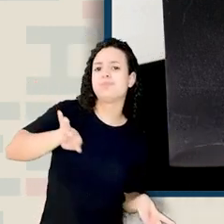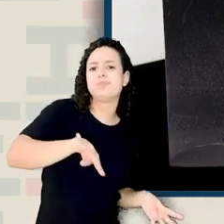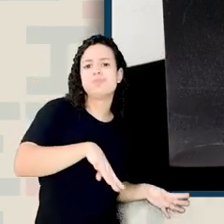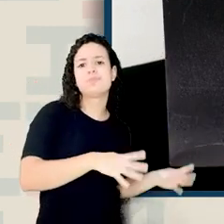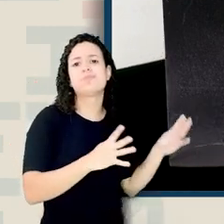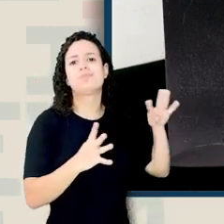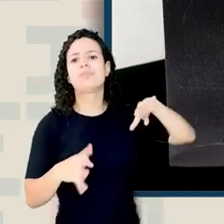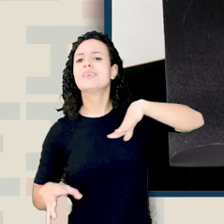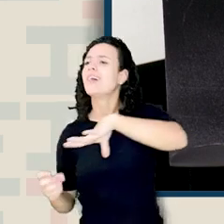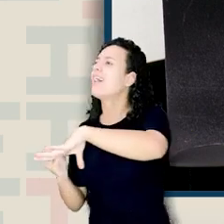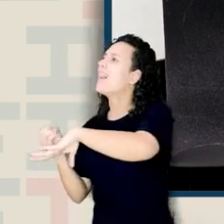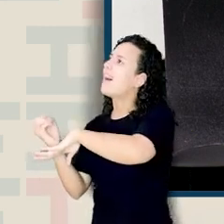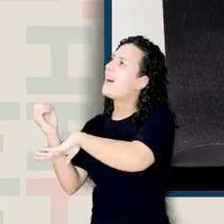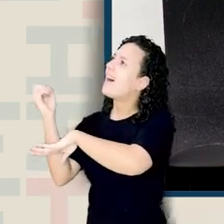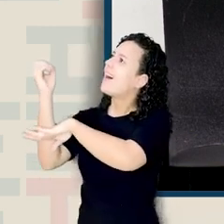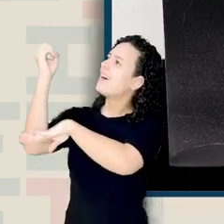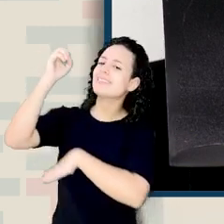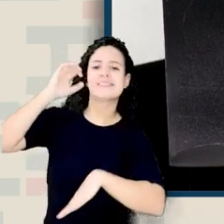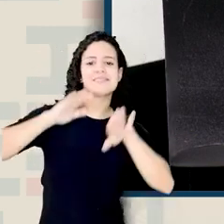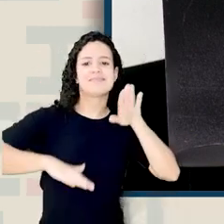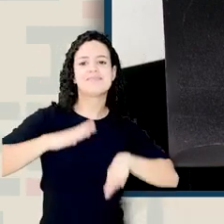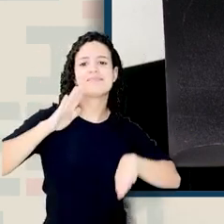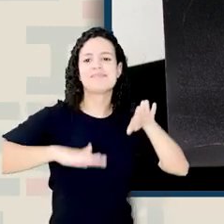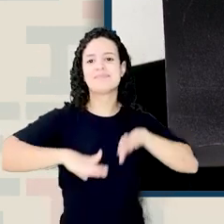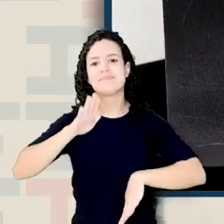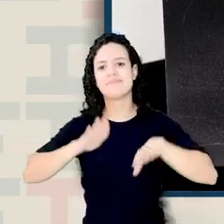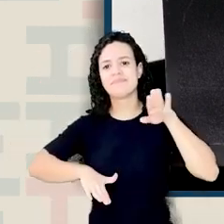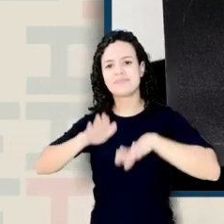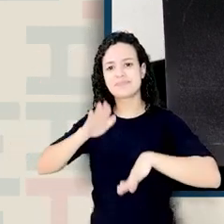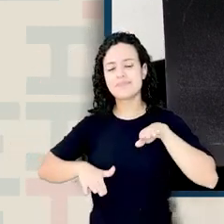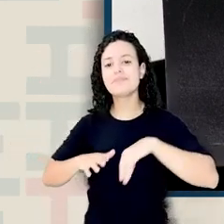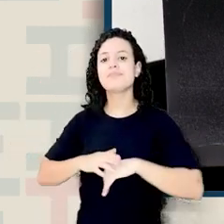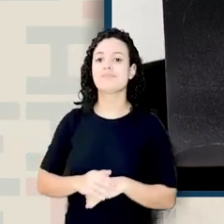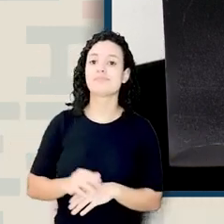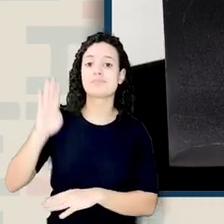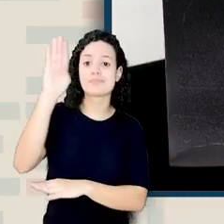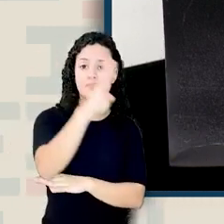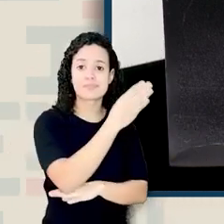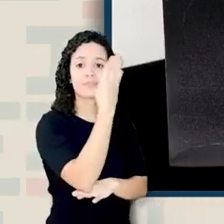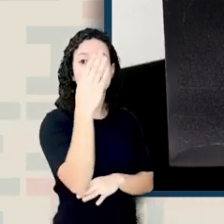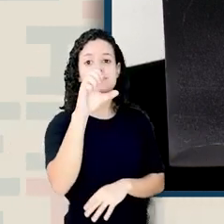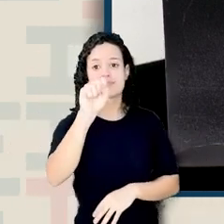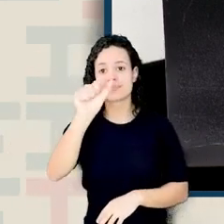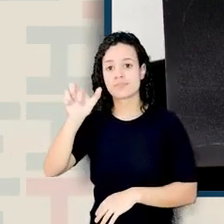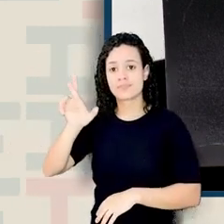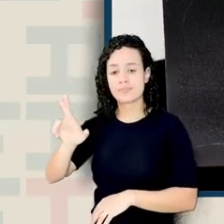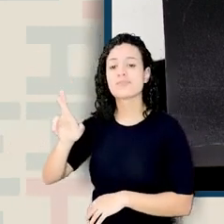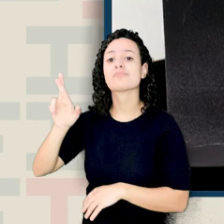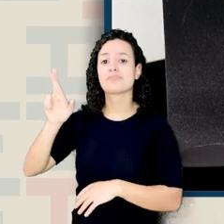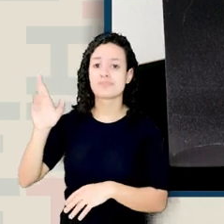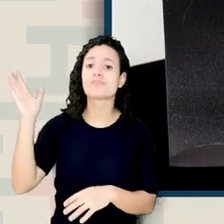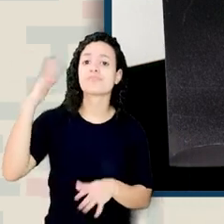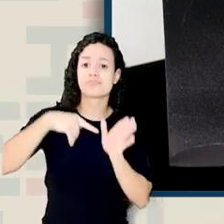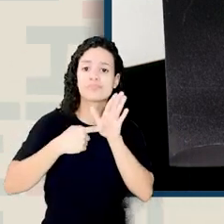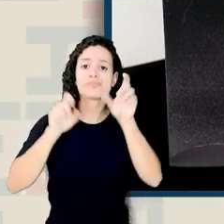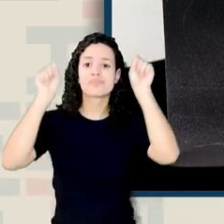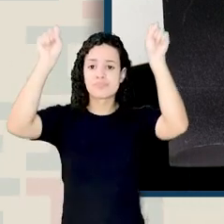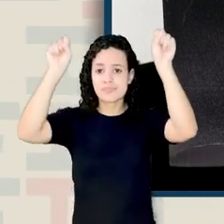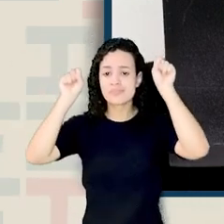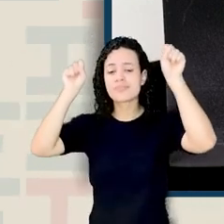com sol, nessa batucada. Maracatu solá, eu vim me apresentar o